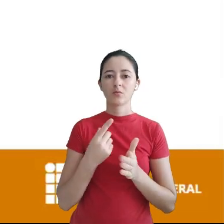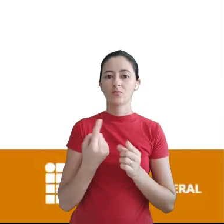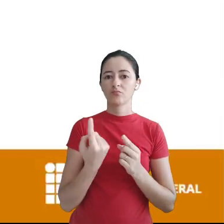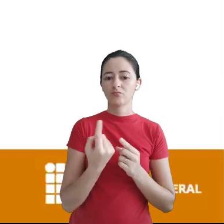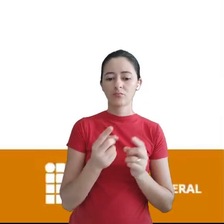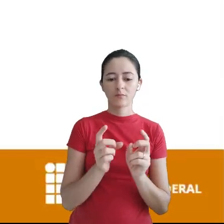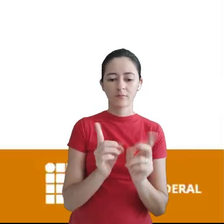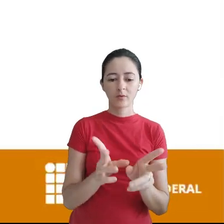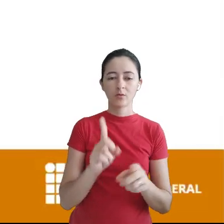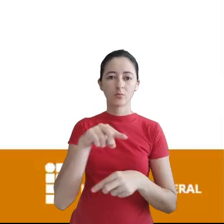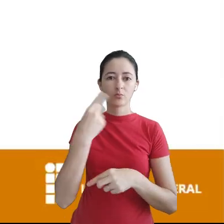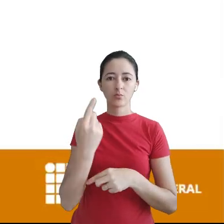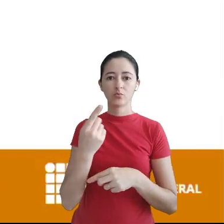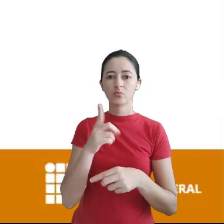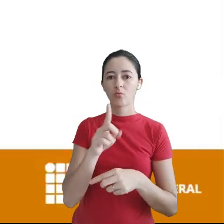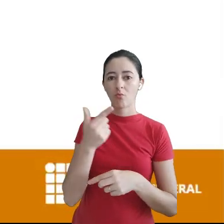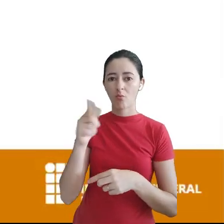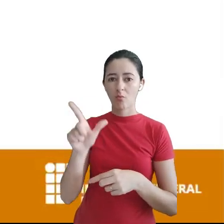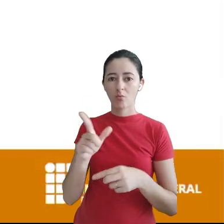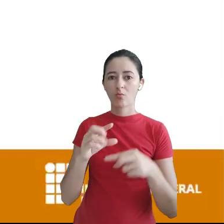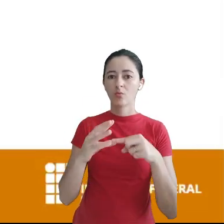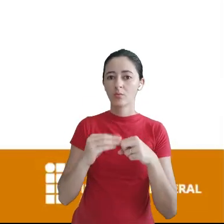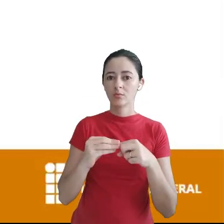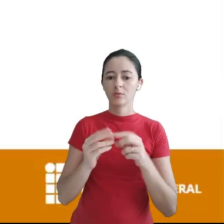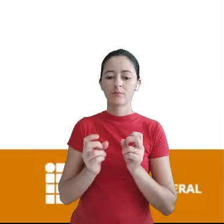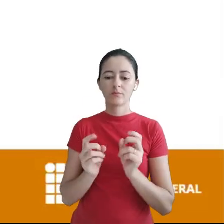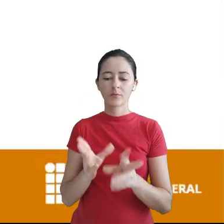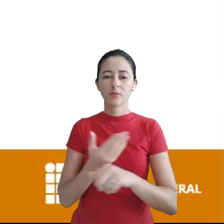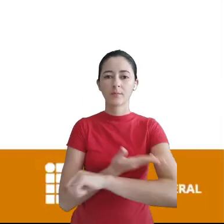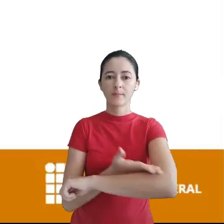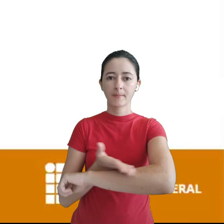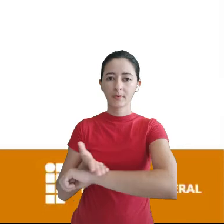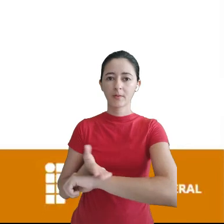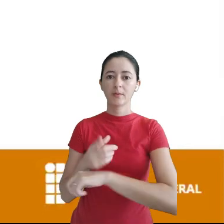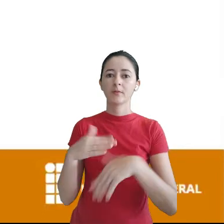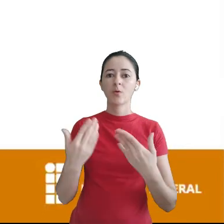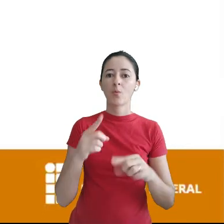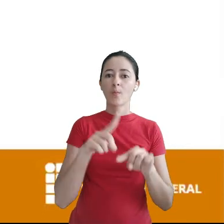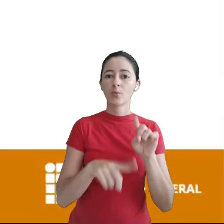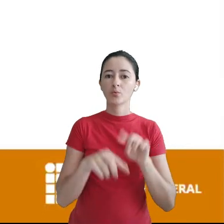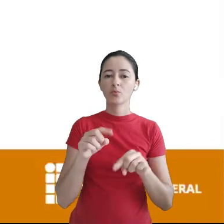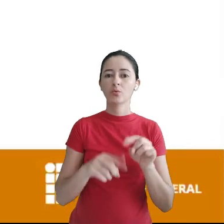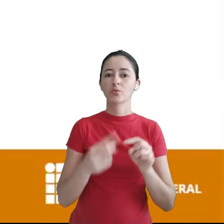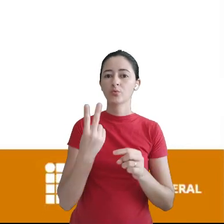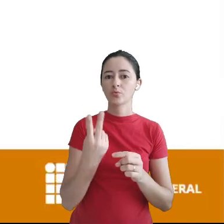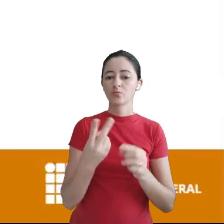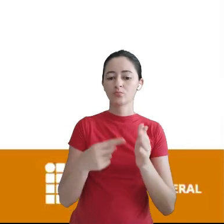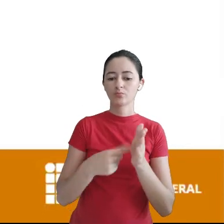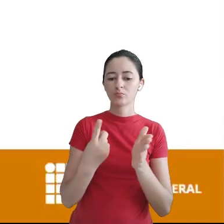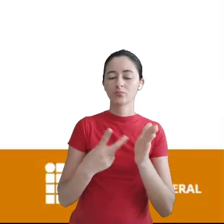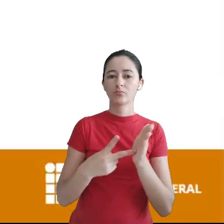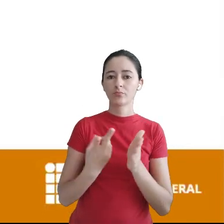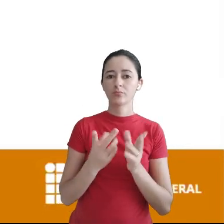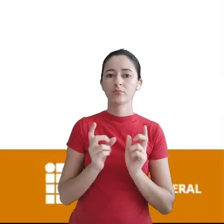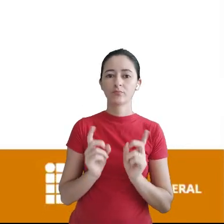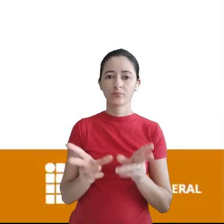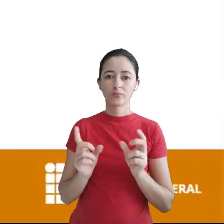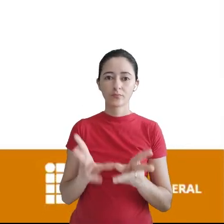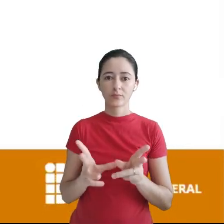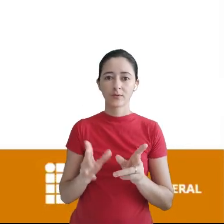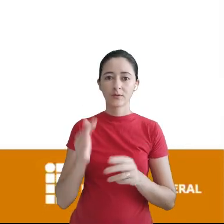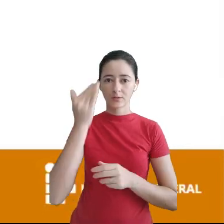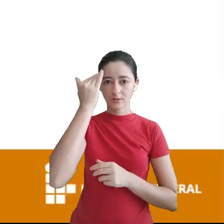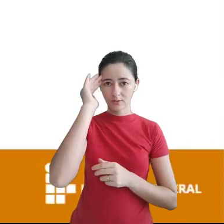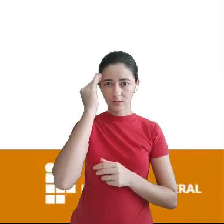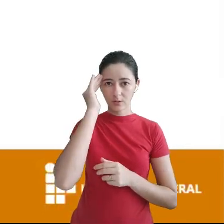uma vez essa caneta e depois eu vou lá vender essa caneta. Então, eu disse que o produto caneta branca foi vendido duas vezes.